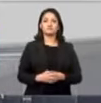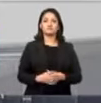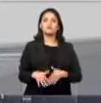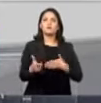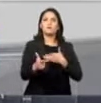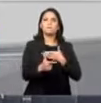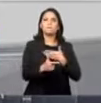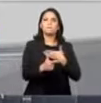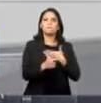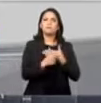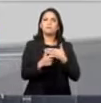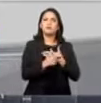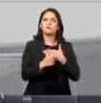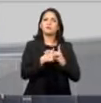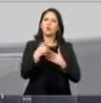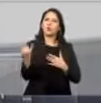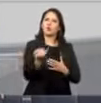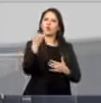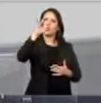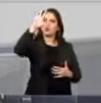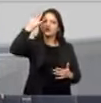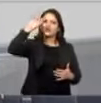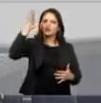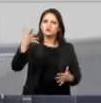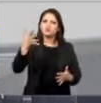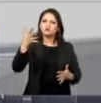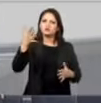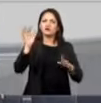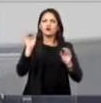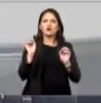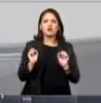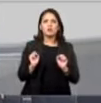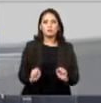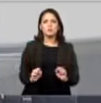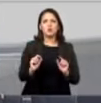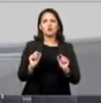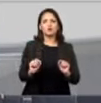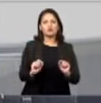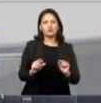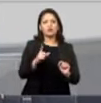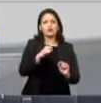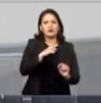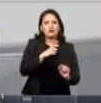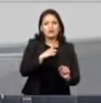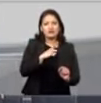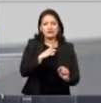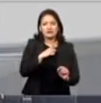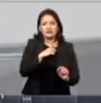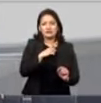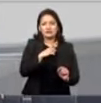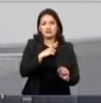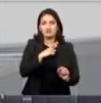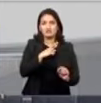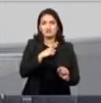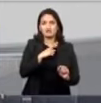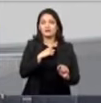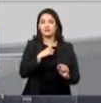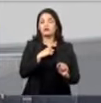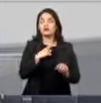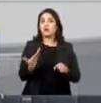decisivo e que pode respaldar todos esses atos dos quais a